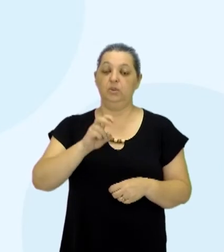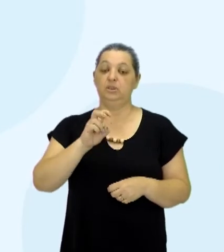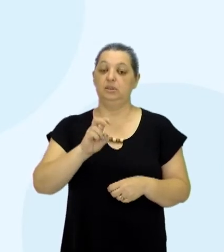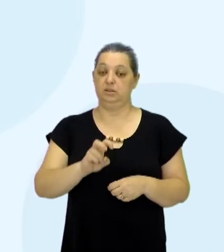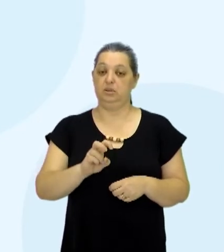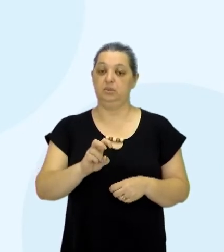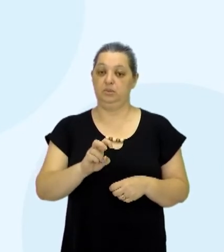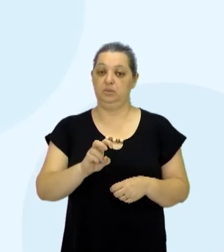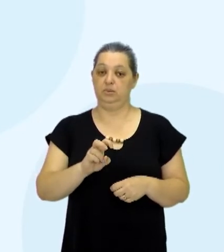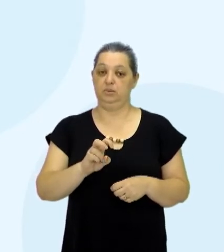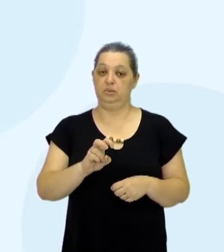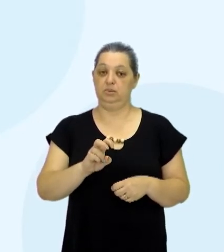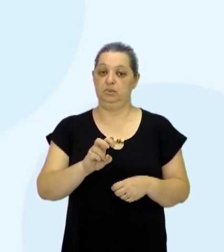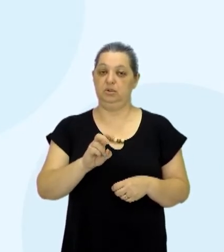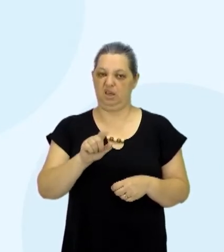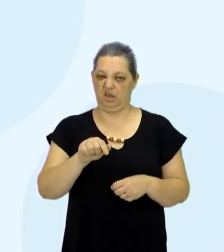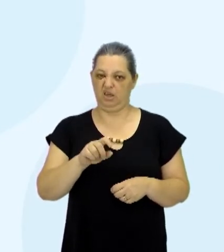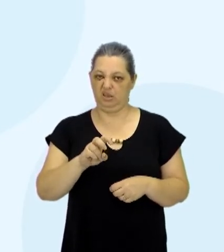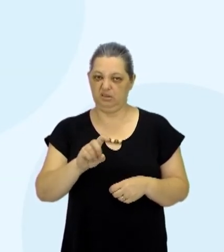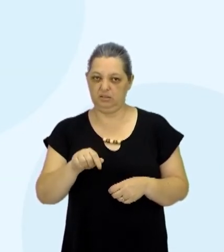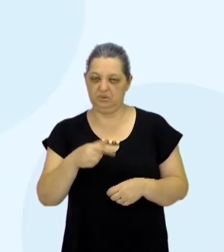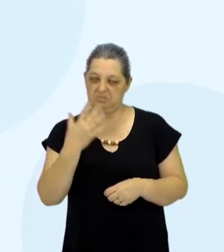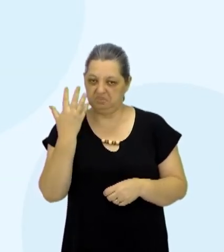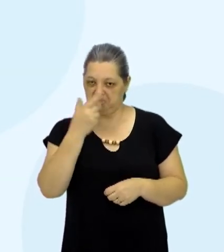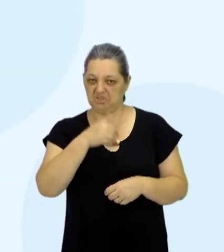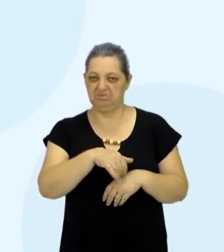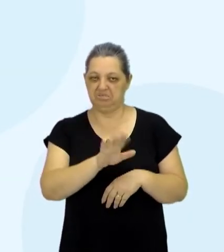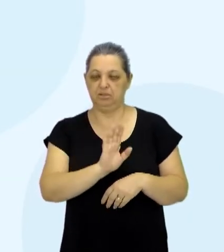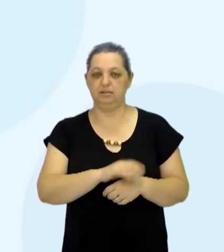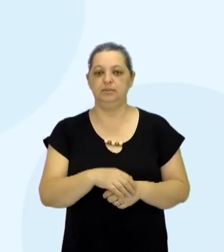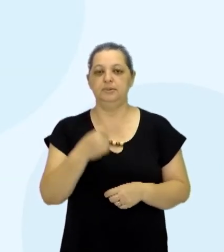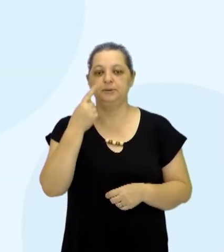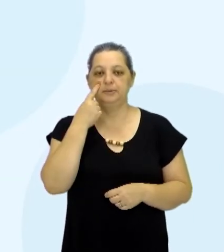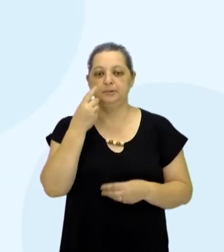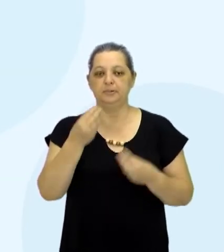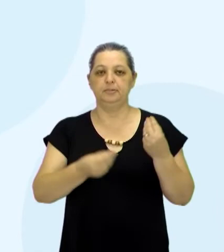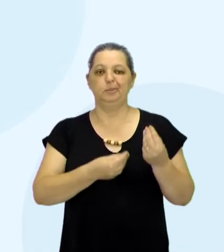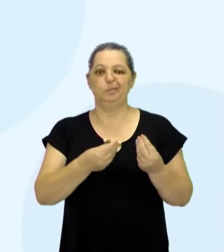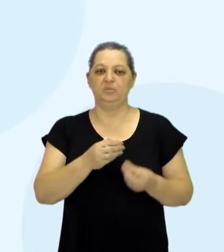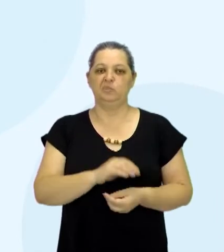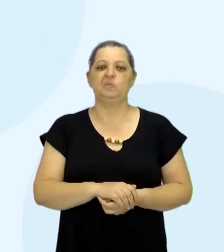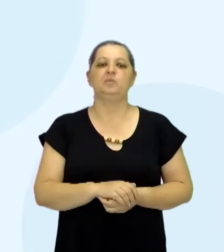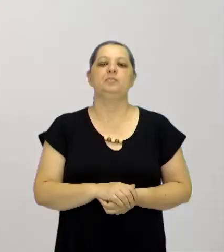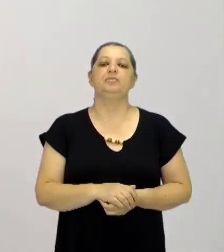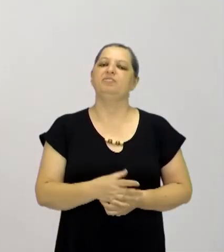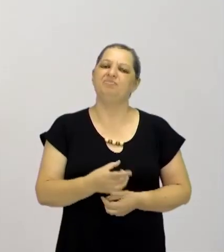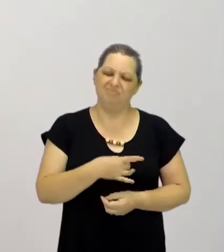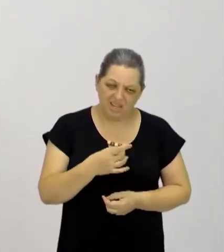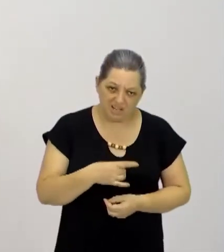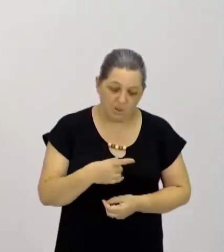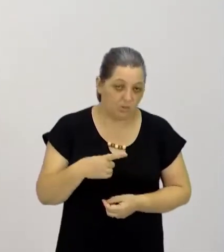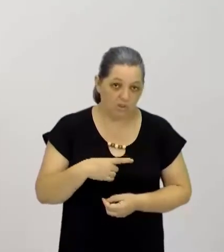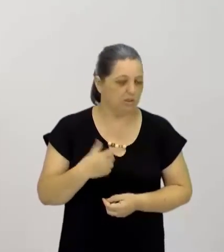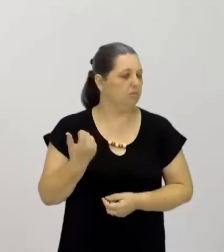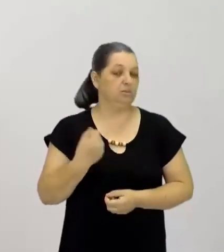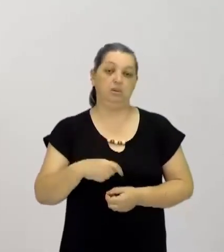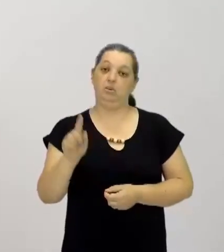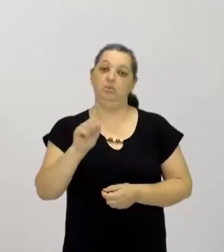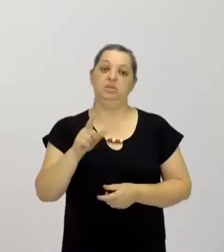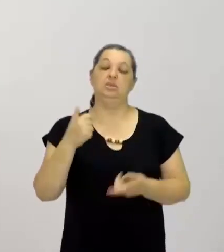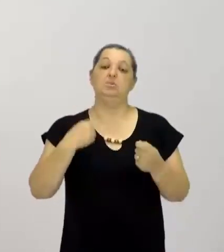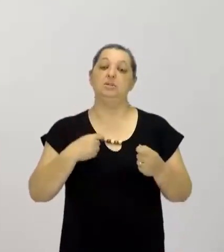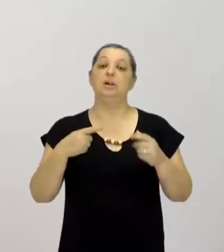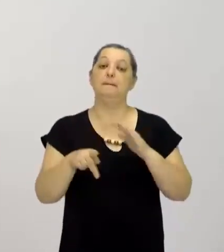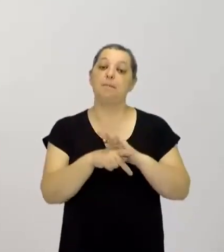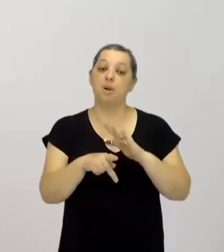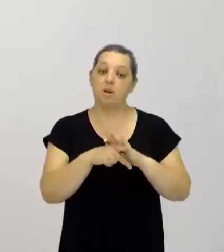507,5. Ou 500, é, vírgula 5, ficou mais bonito assim. Ah, então falou em vírgula, tenho que ter medo? Não, eu só tenho que igualar a quantidade